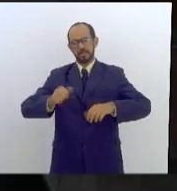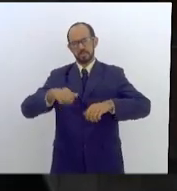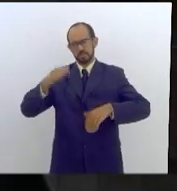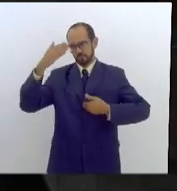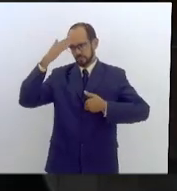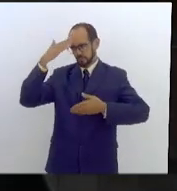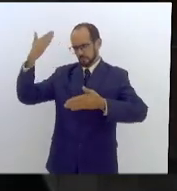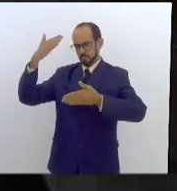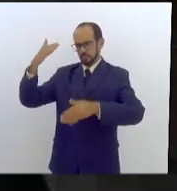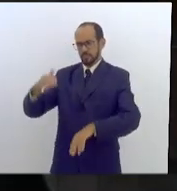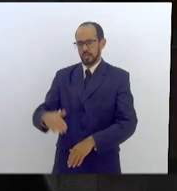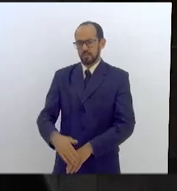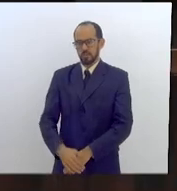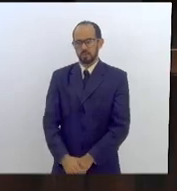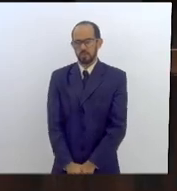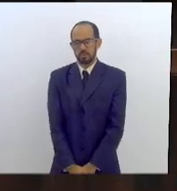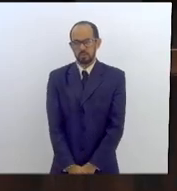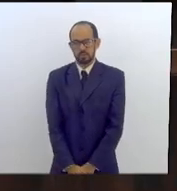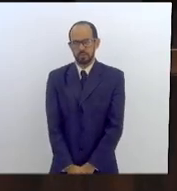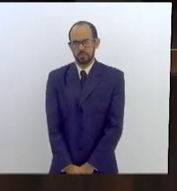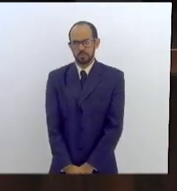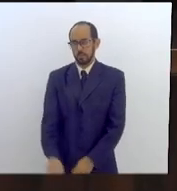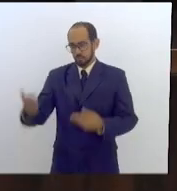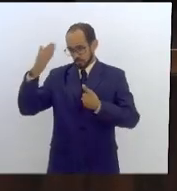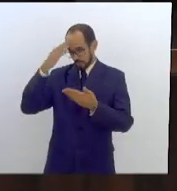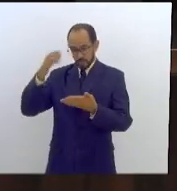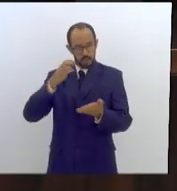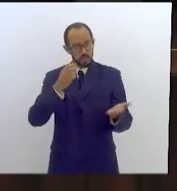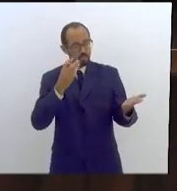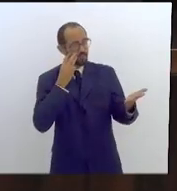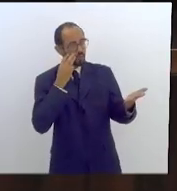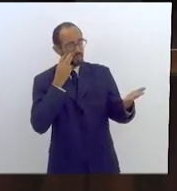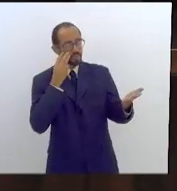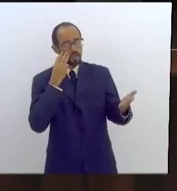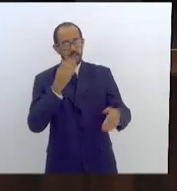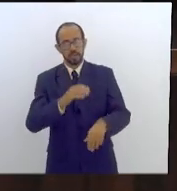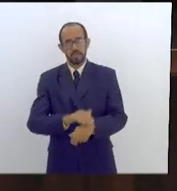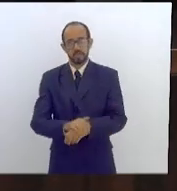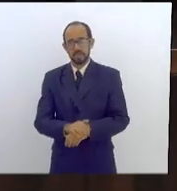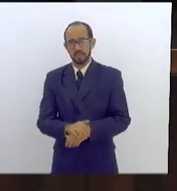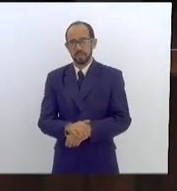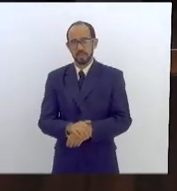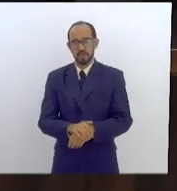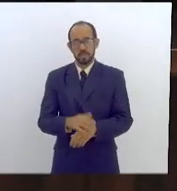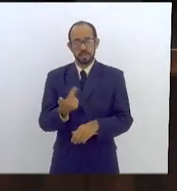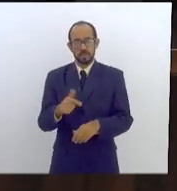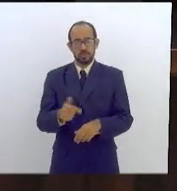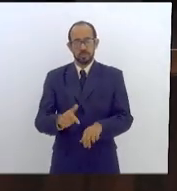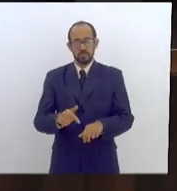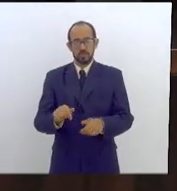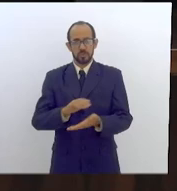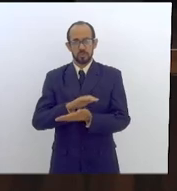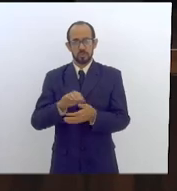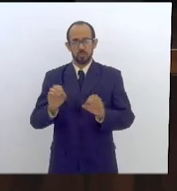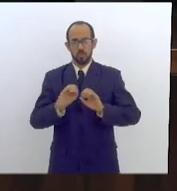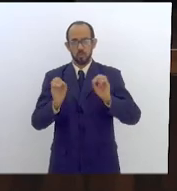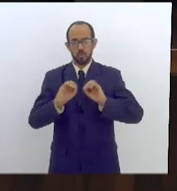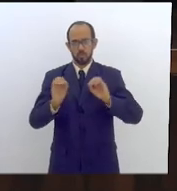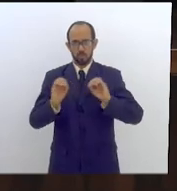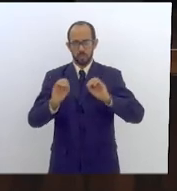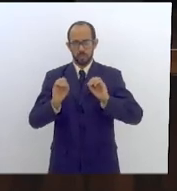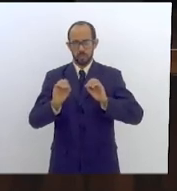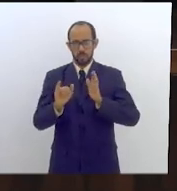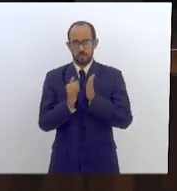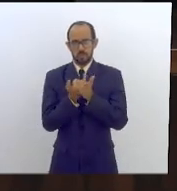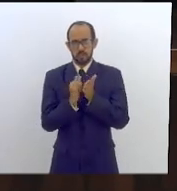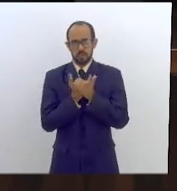obrigado Obrigado Deputado Valdete carneiro e não havendo mais oradores inscritos